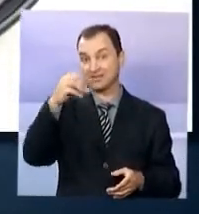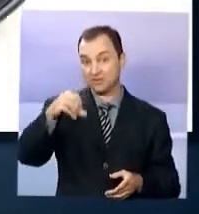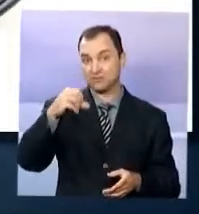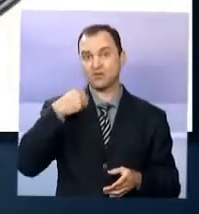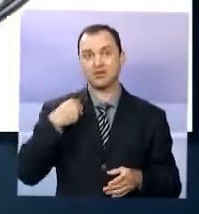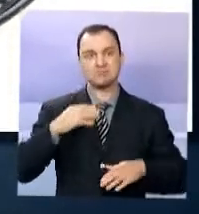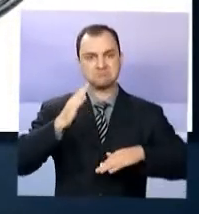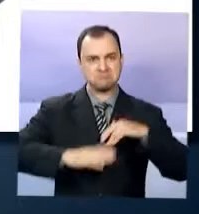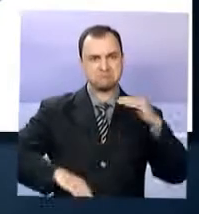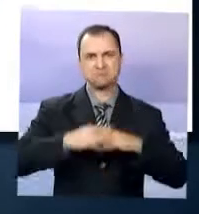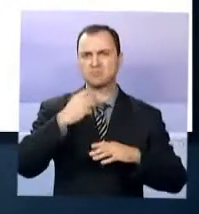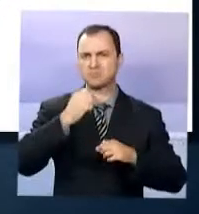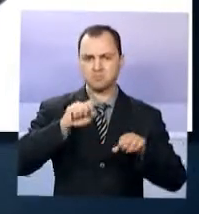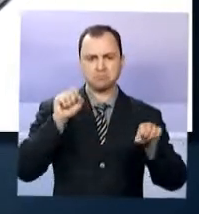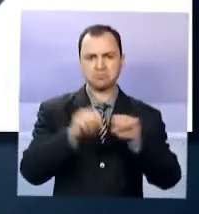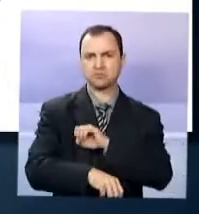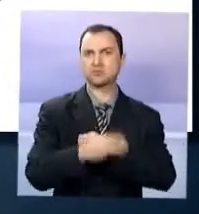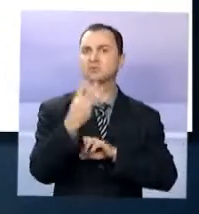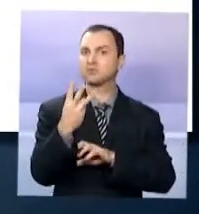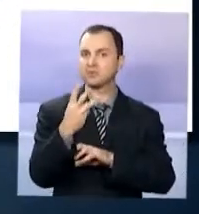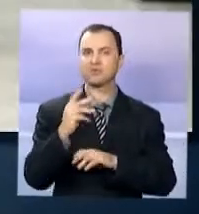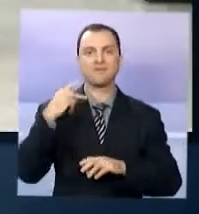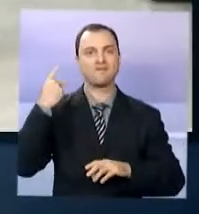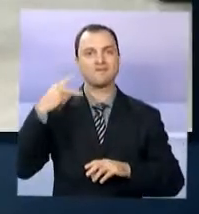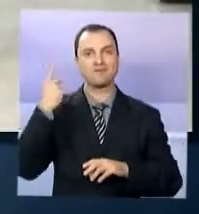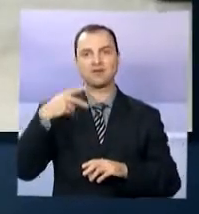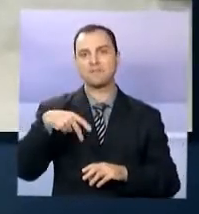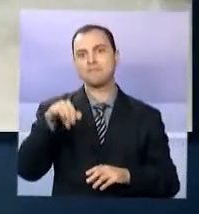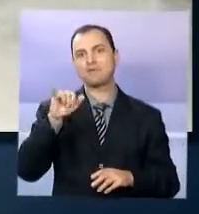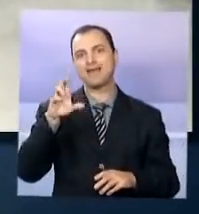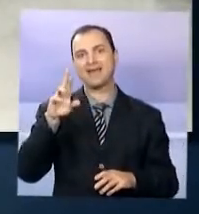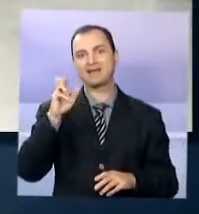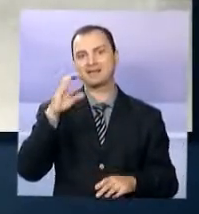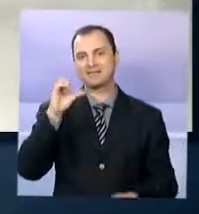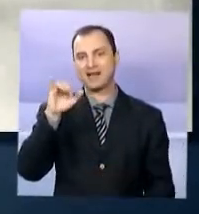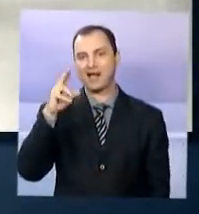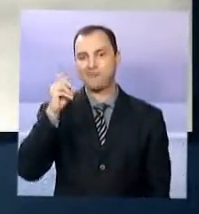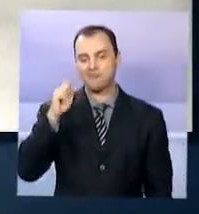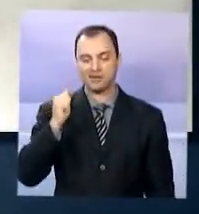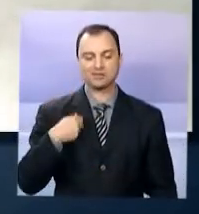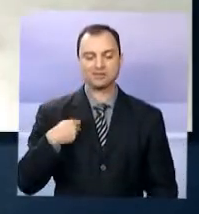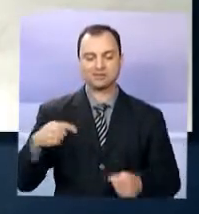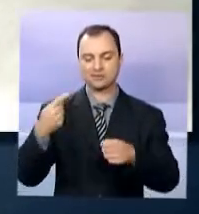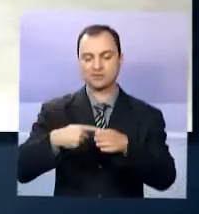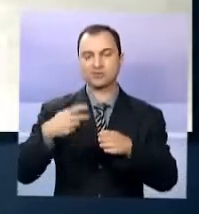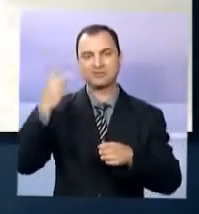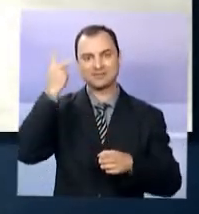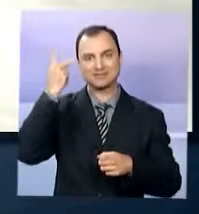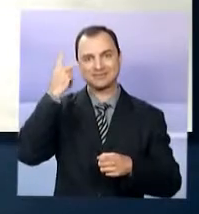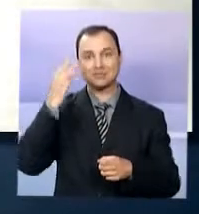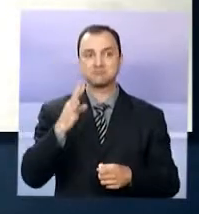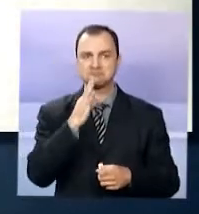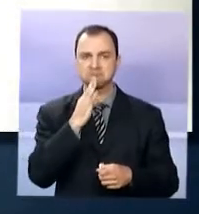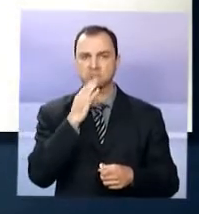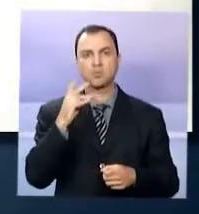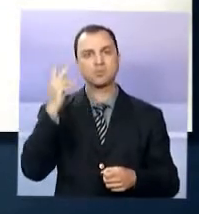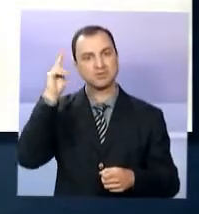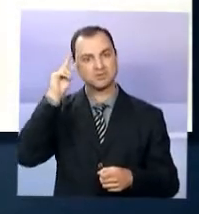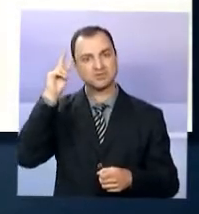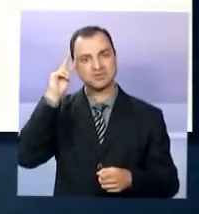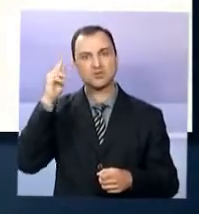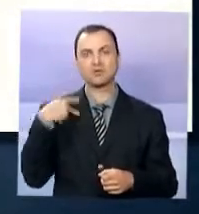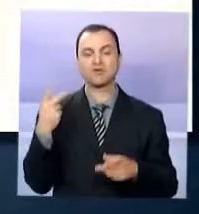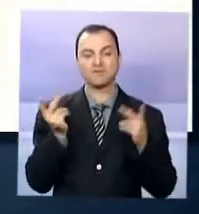ele exerce o terceiro mandato como vereador em Piracicaba interior de São Paulo conhecemos essa